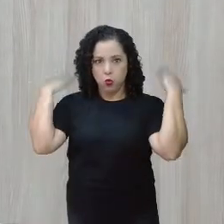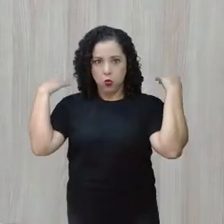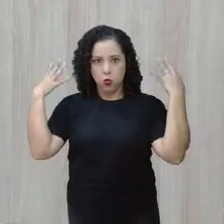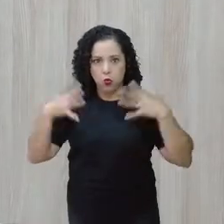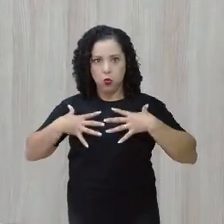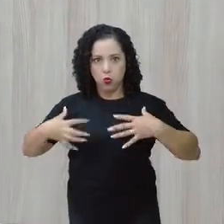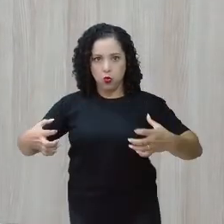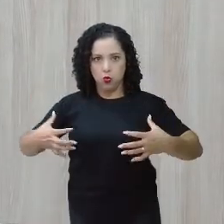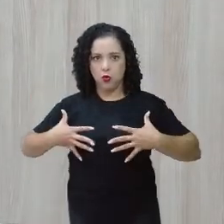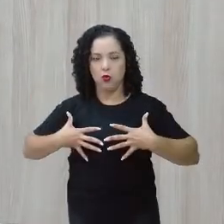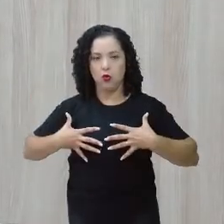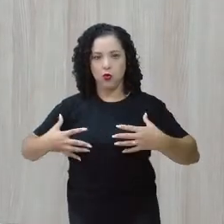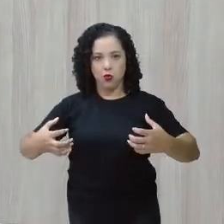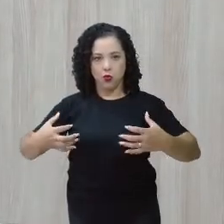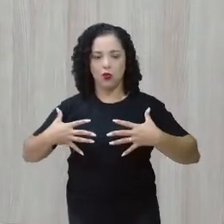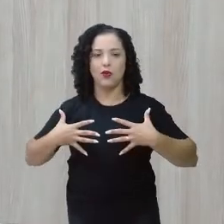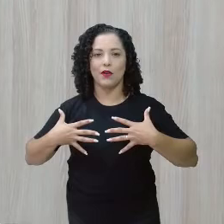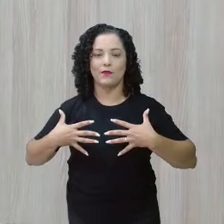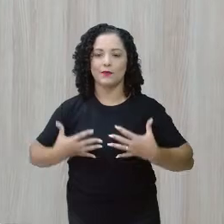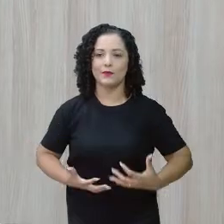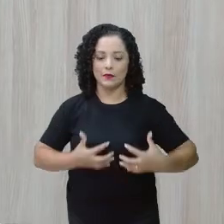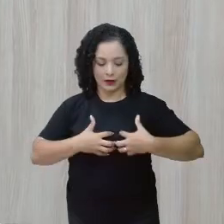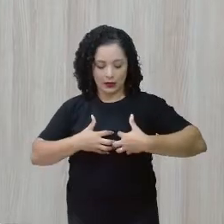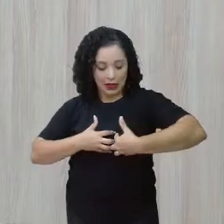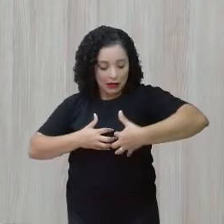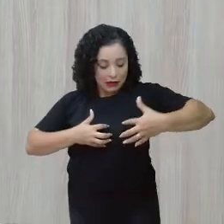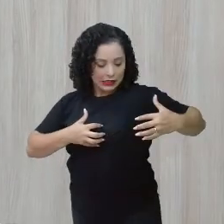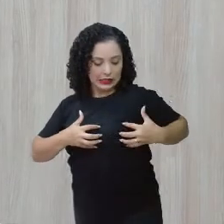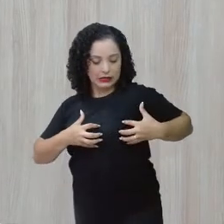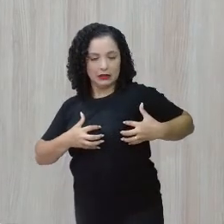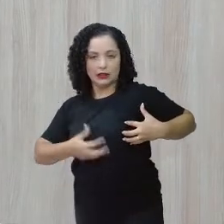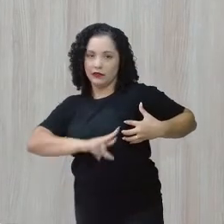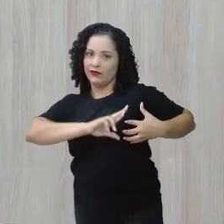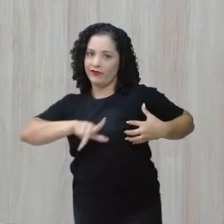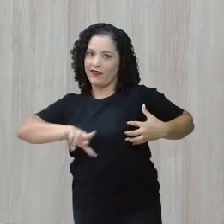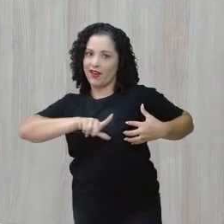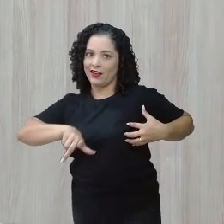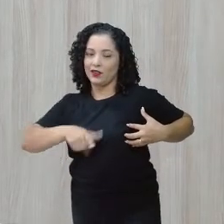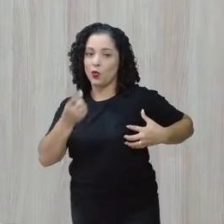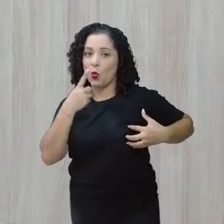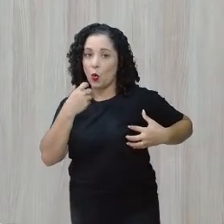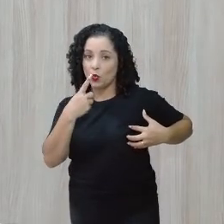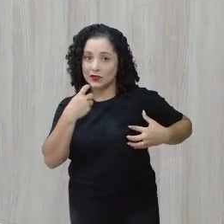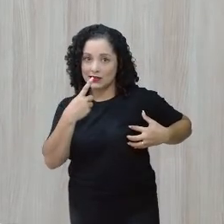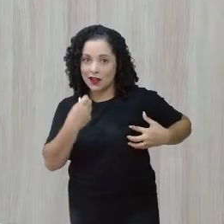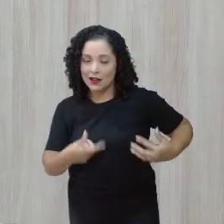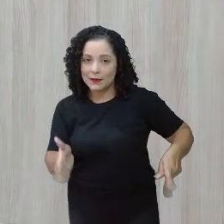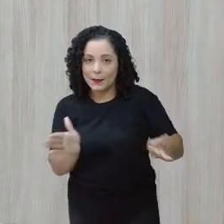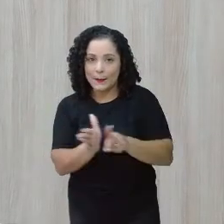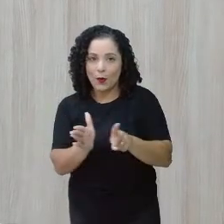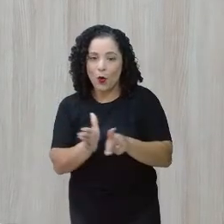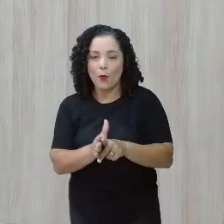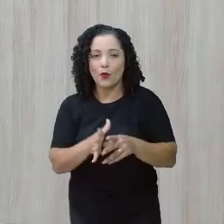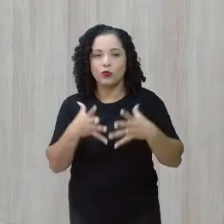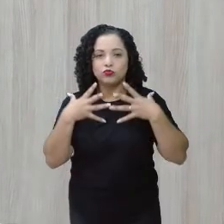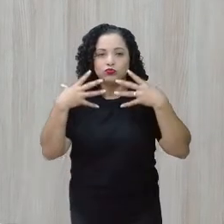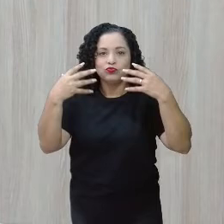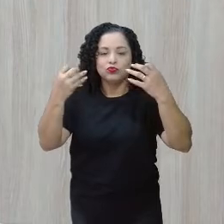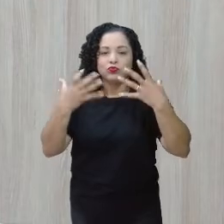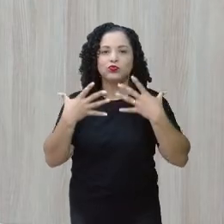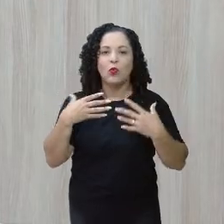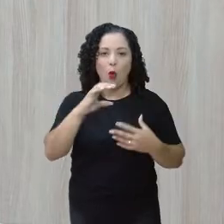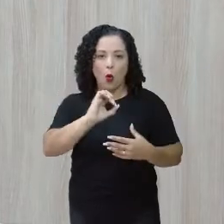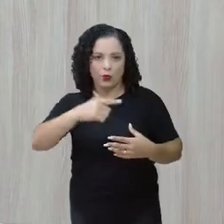comunicou. Aqui já é diferente. Ó. Chega do pulmão, o sangue rico em oxigênio, pelo átrio, passa para o